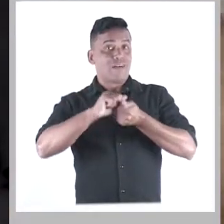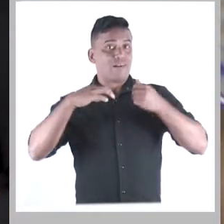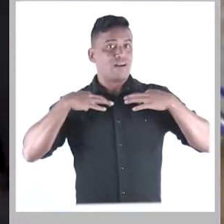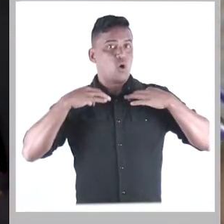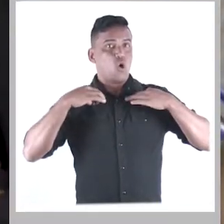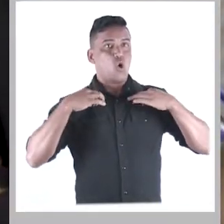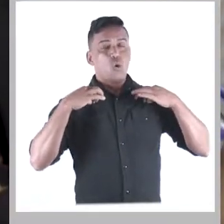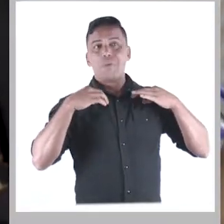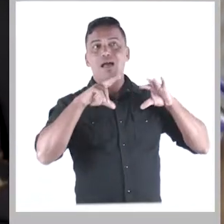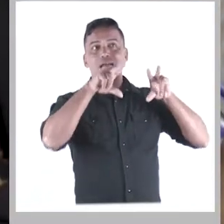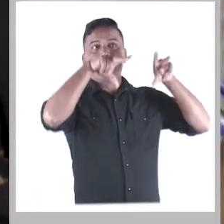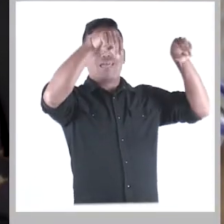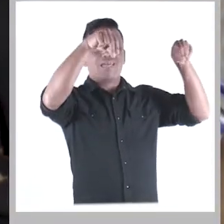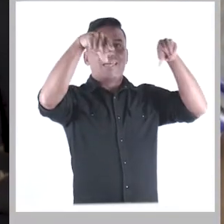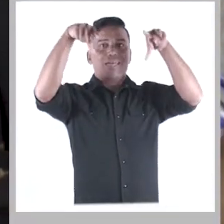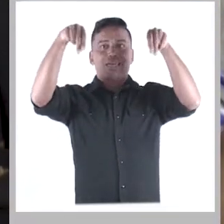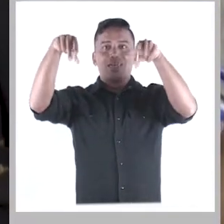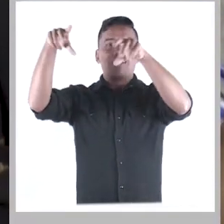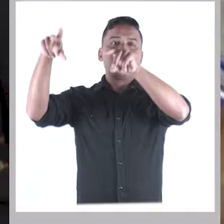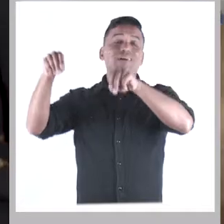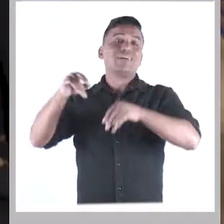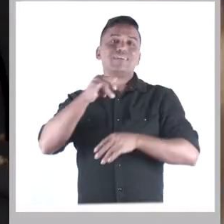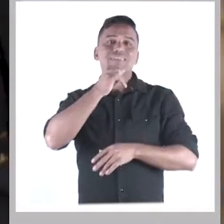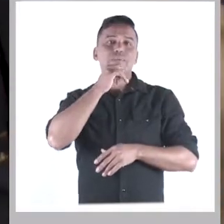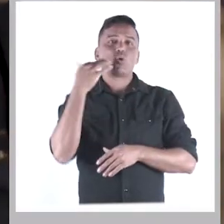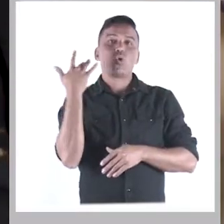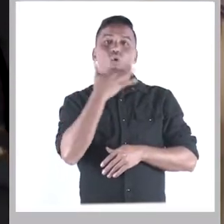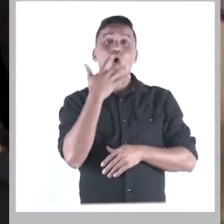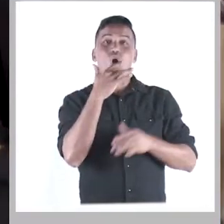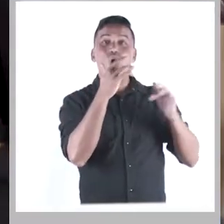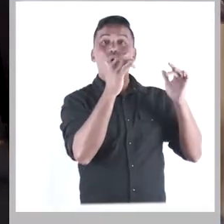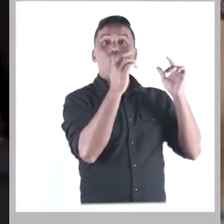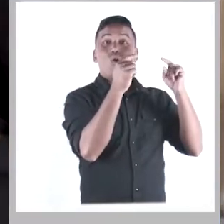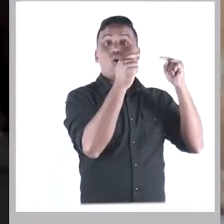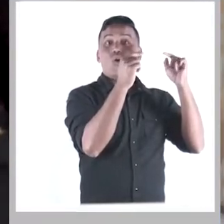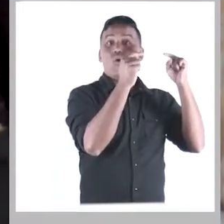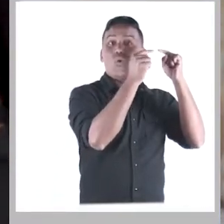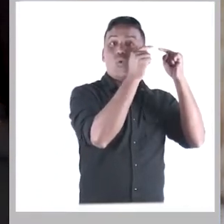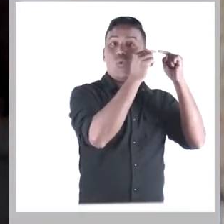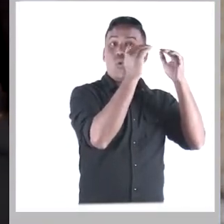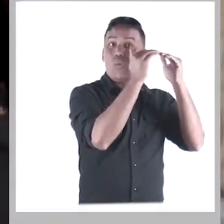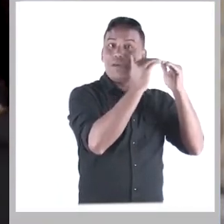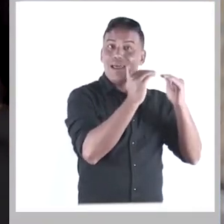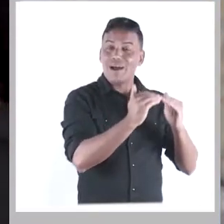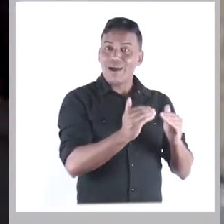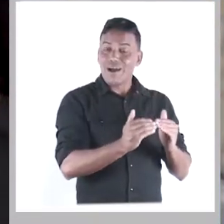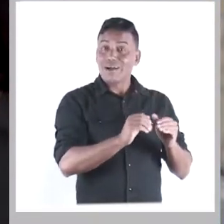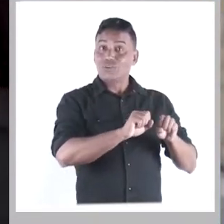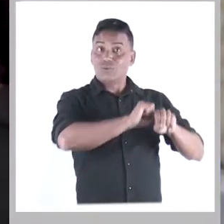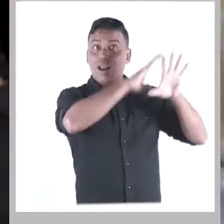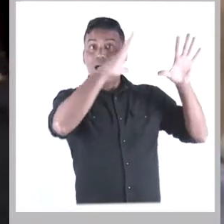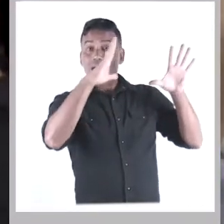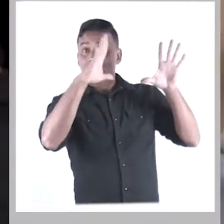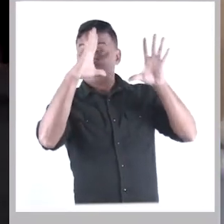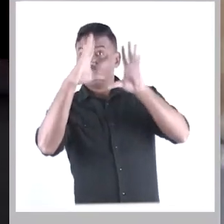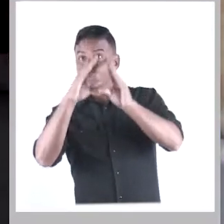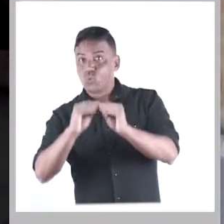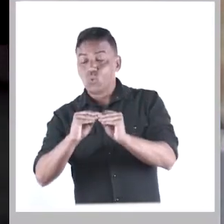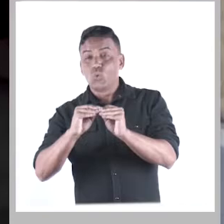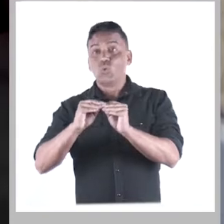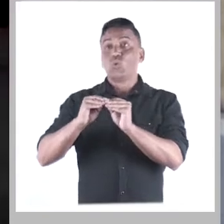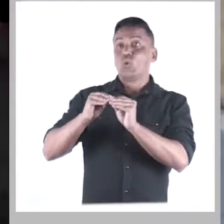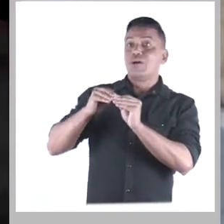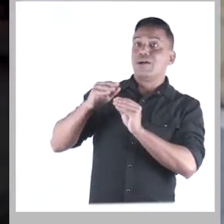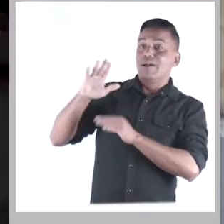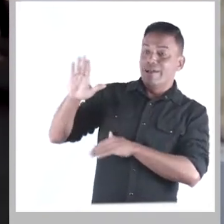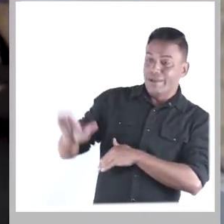no varal não era de qualquer jeito, sabe? Era em tons de degradês, do mais claro para o mais escuro, das roupas de criança